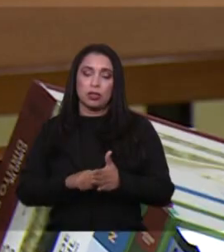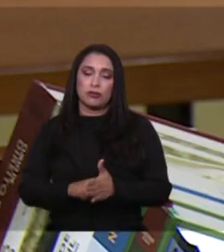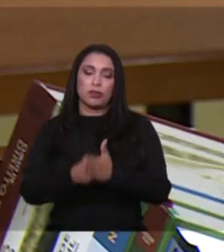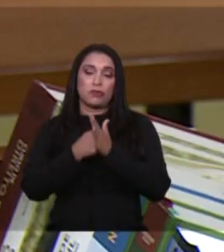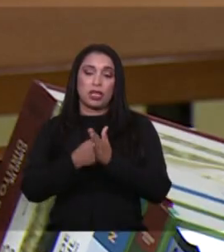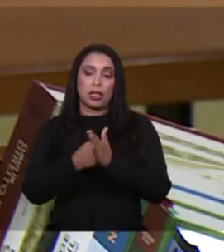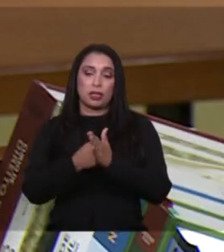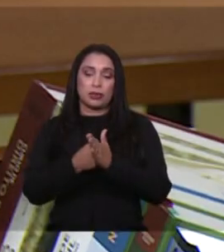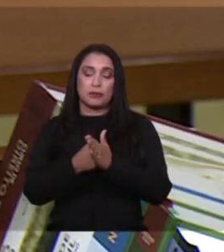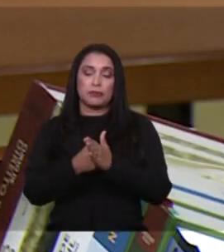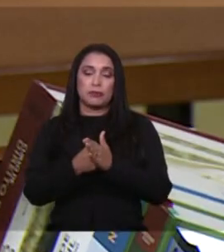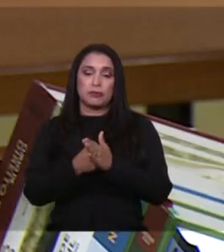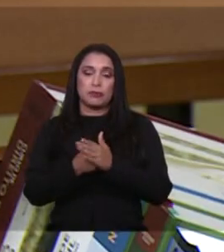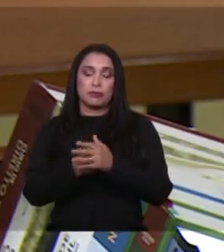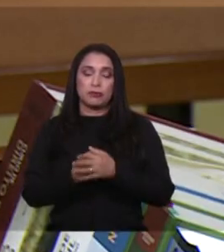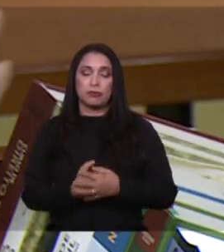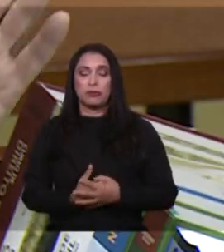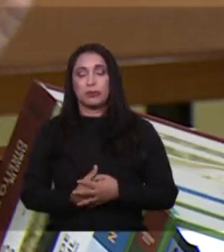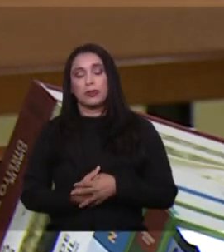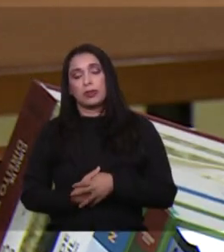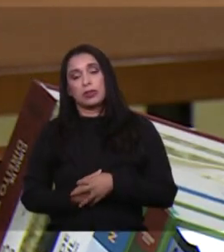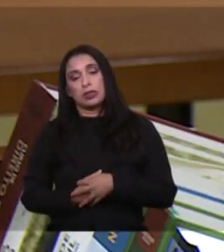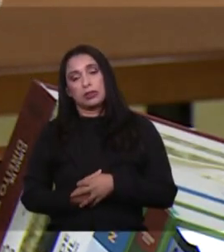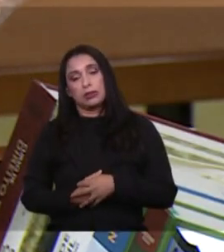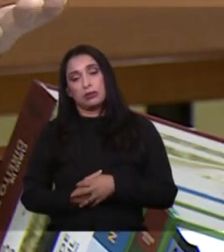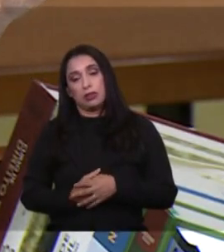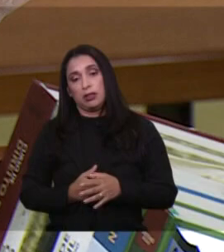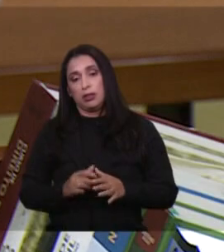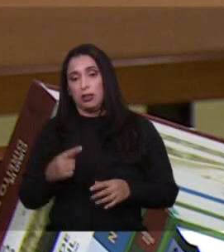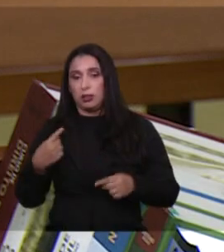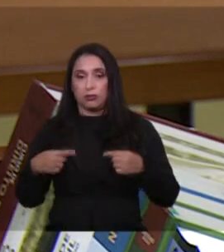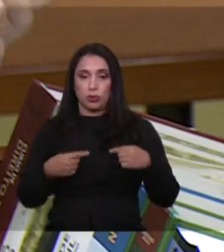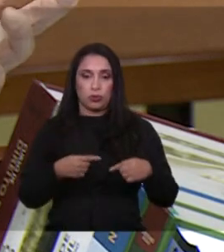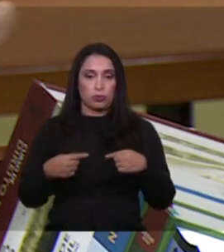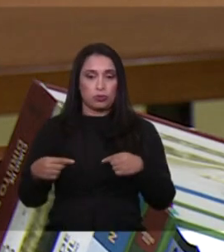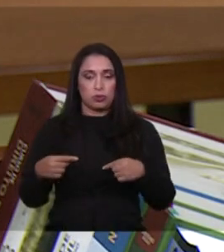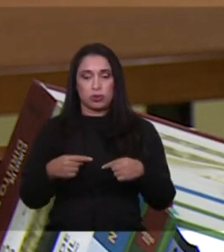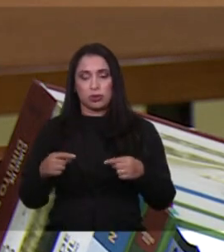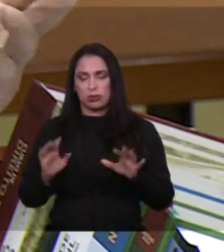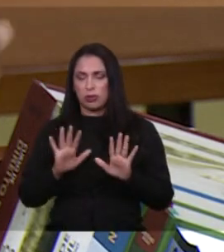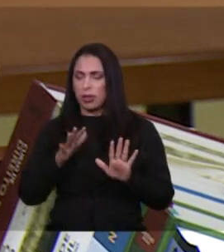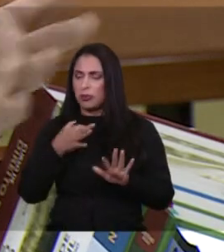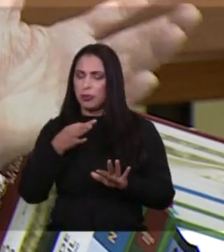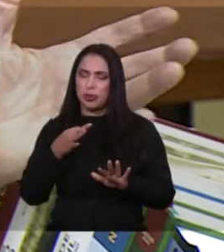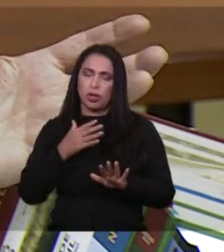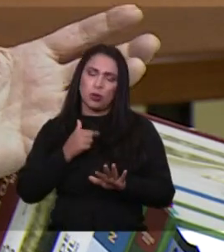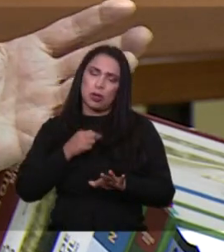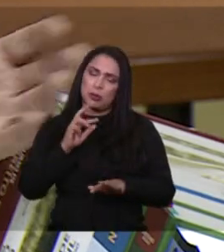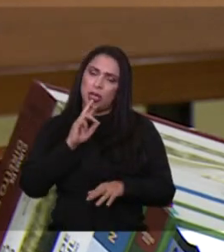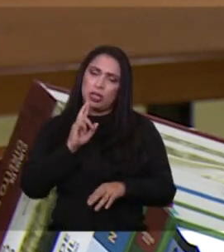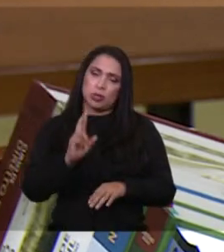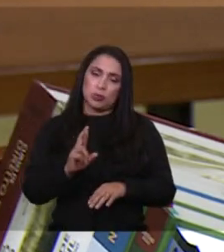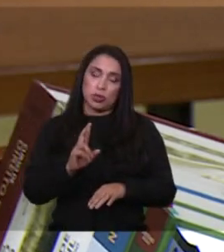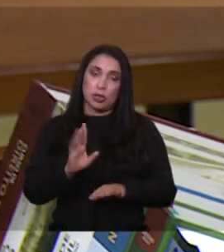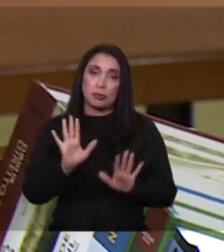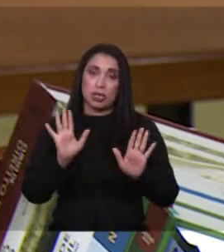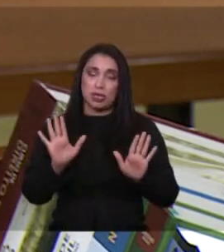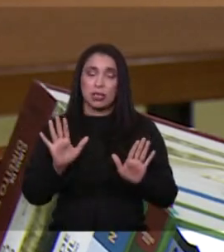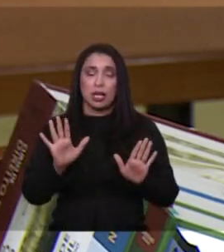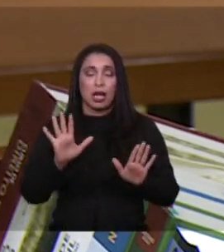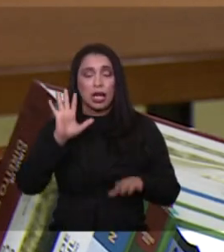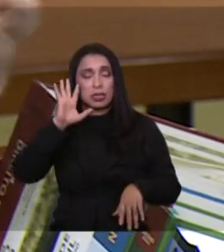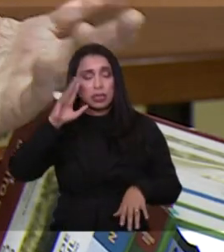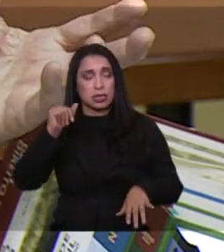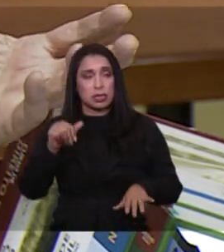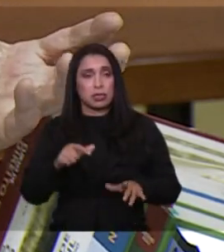como claro, eu não estou aqui para disputar posição. Eu acho que a melhor solução vai ser do colegiado. É claro